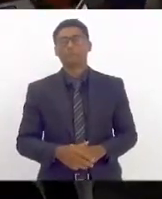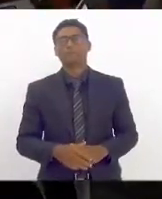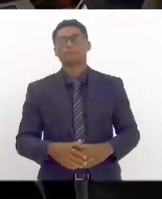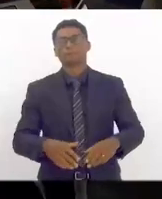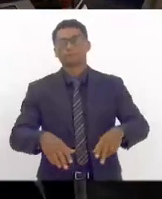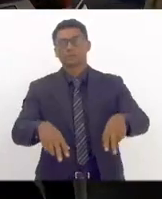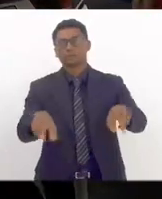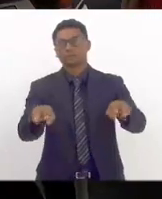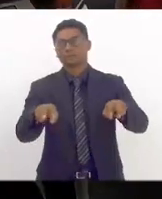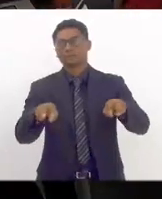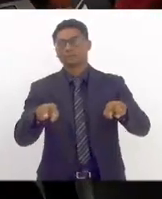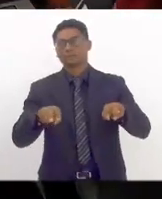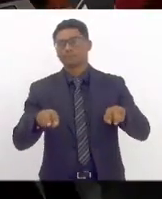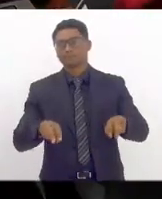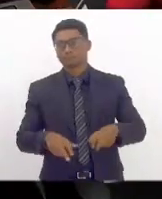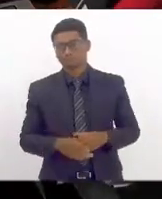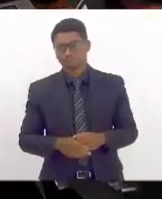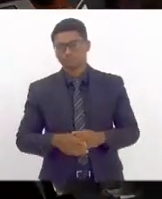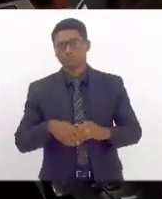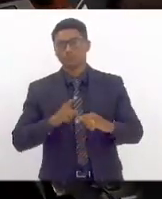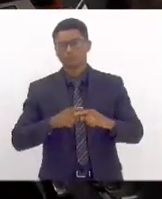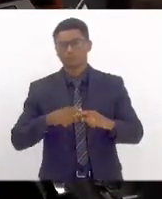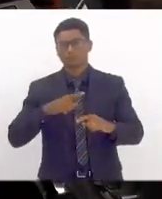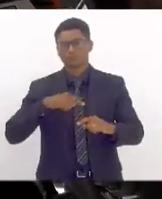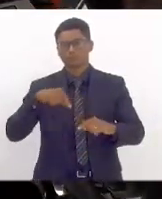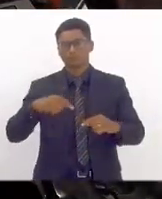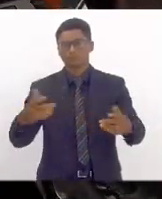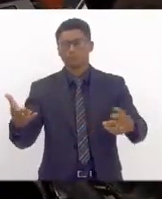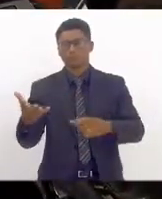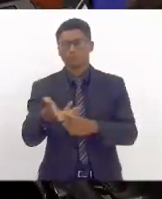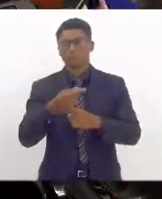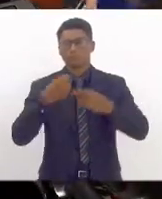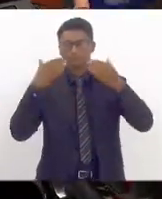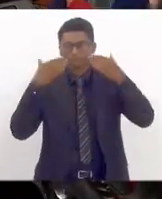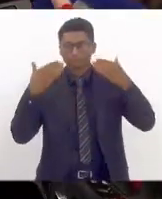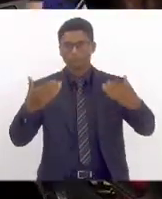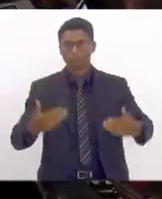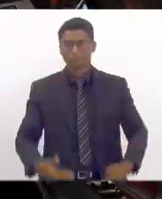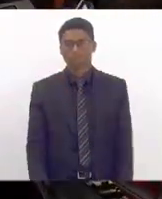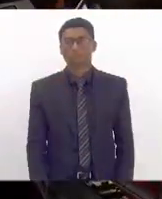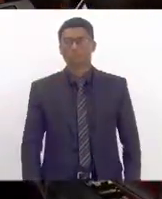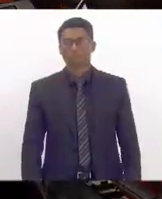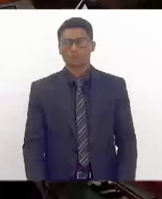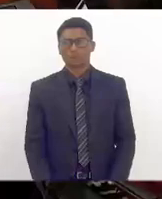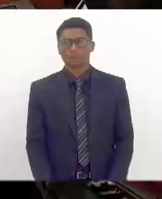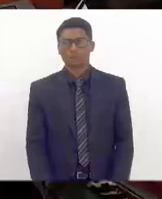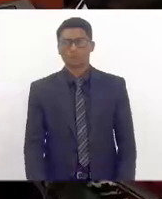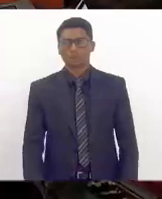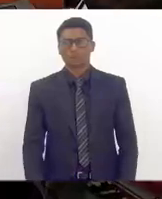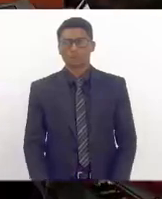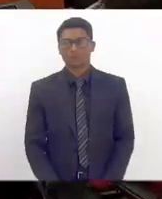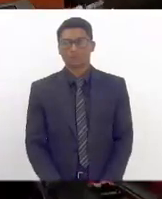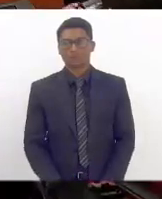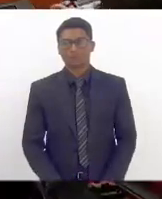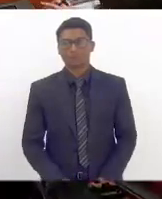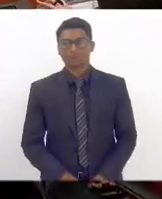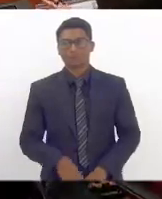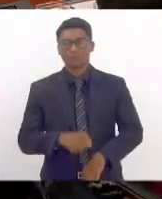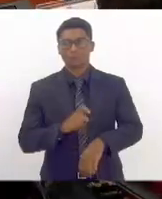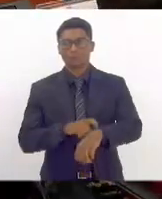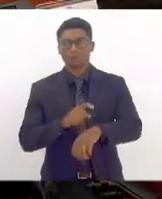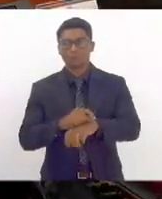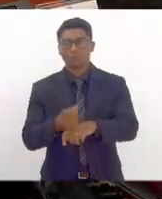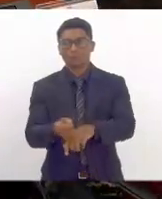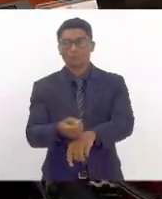que vai ter uma brilhante apresentação aqui para a gente Celebrar e a gente volta já tá momento de emoção